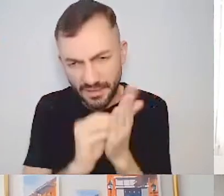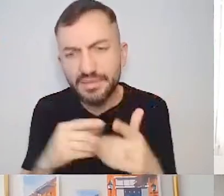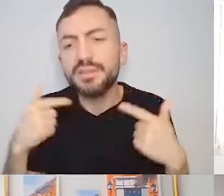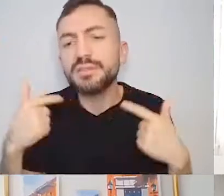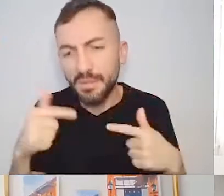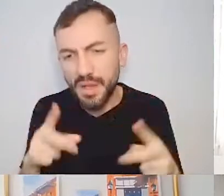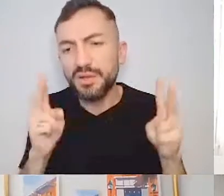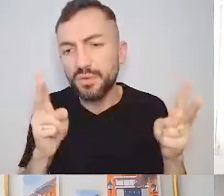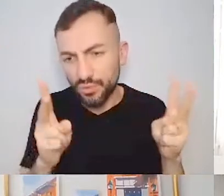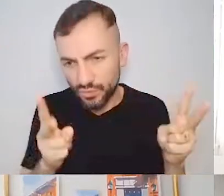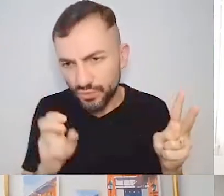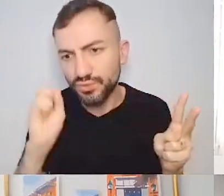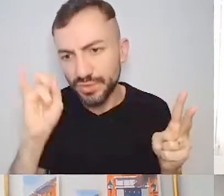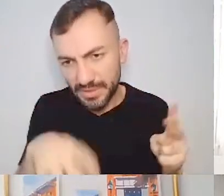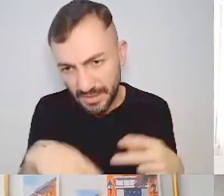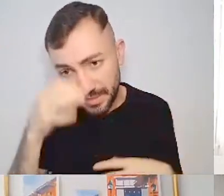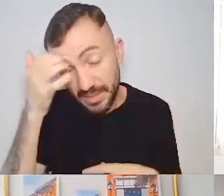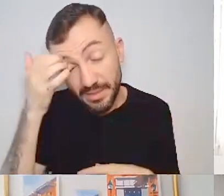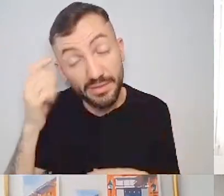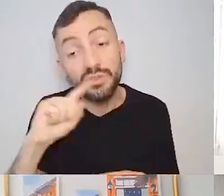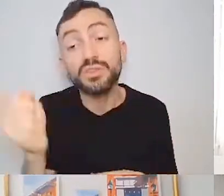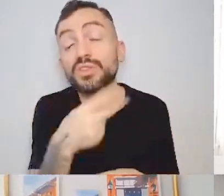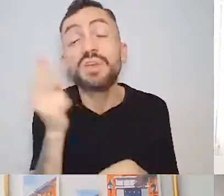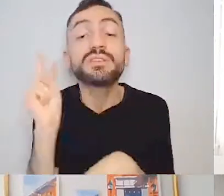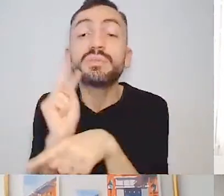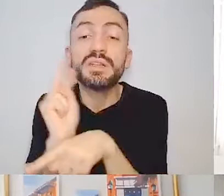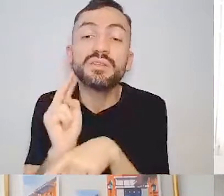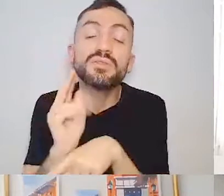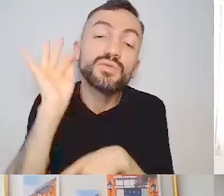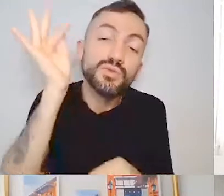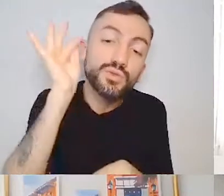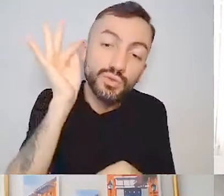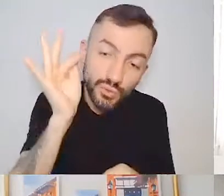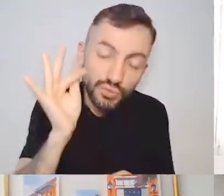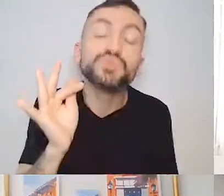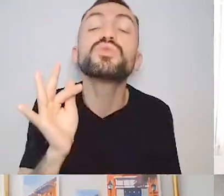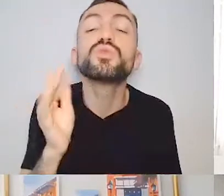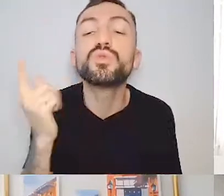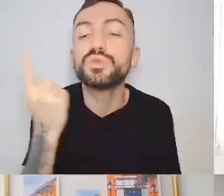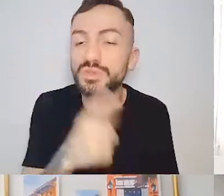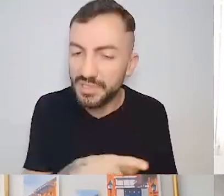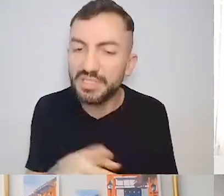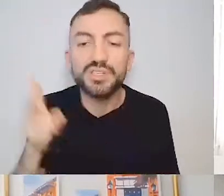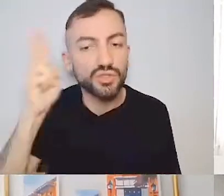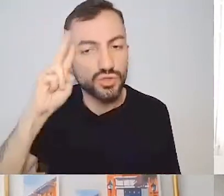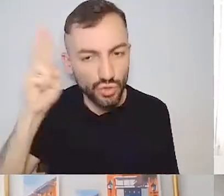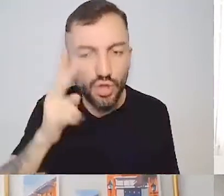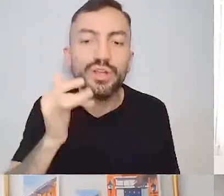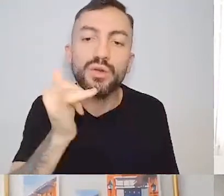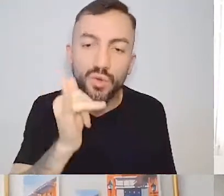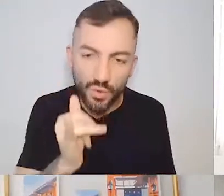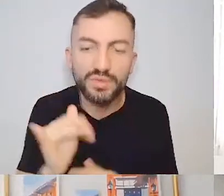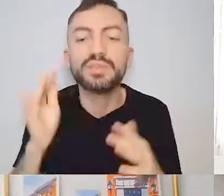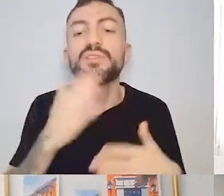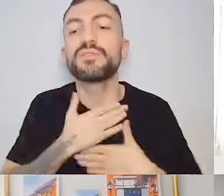e intersetorial pela frente e esperamos, em um futuro breve, poder contar mais histórias felizes